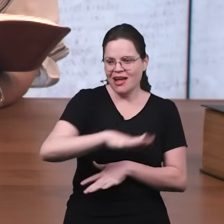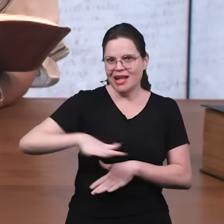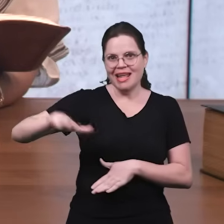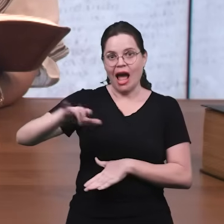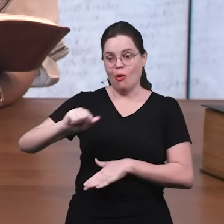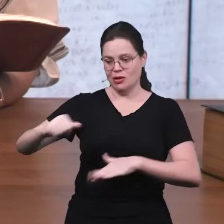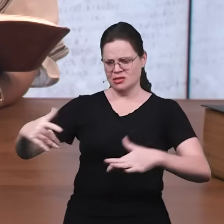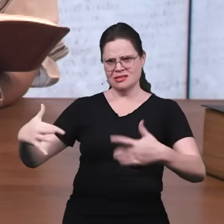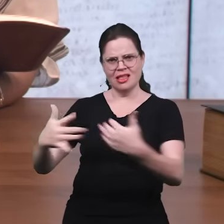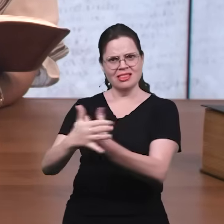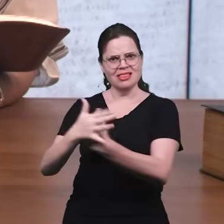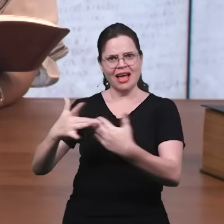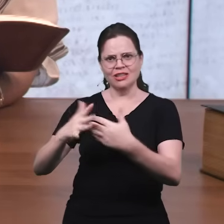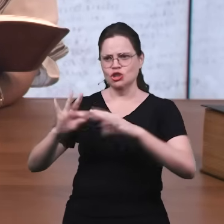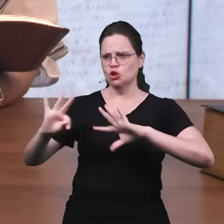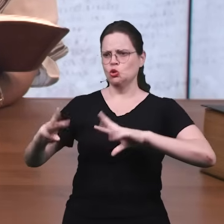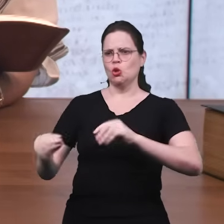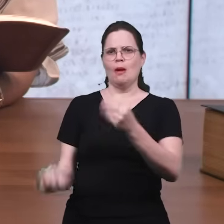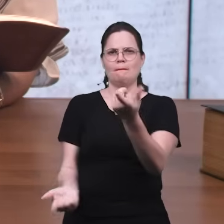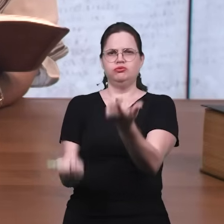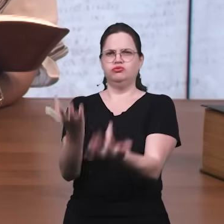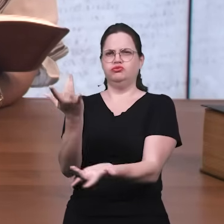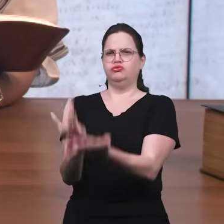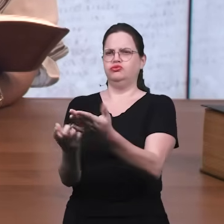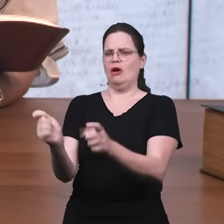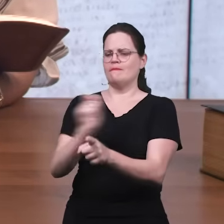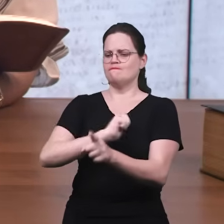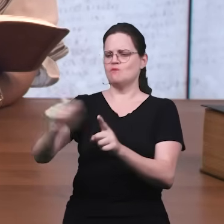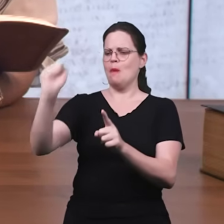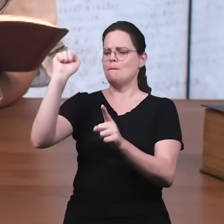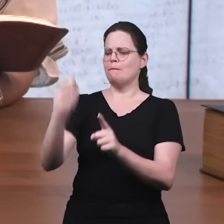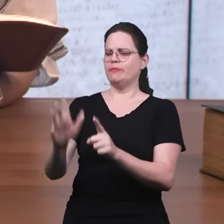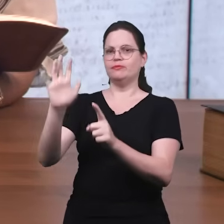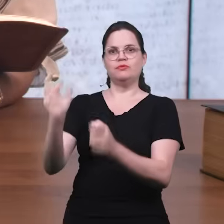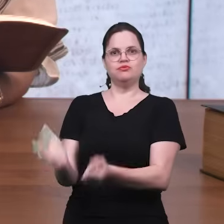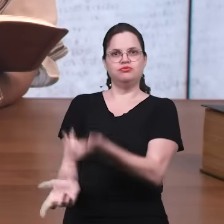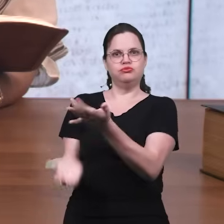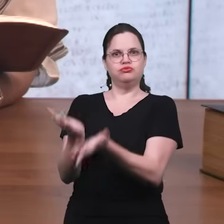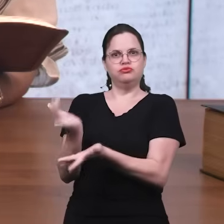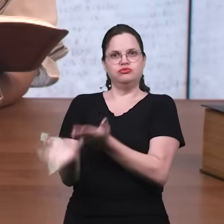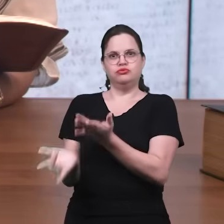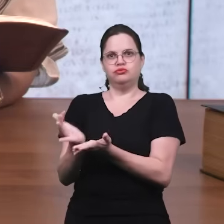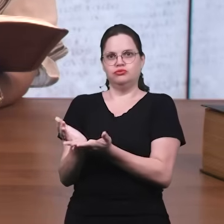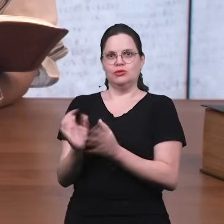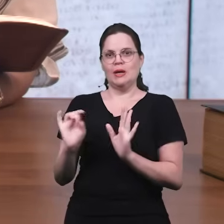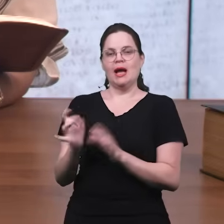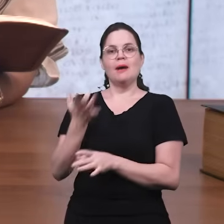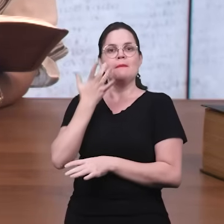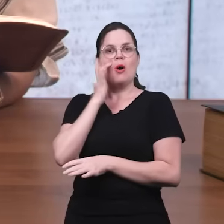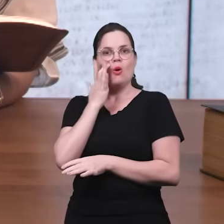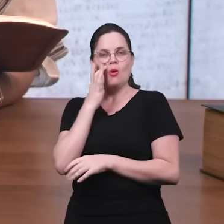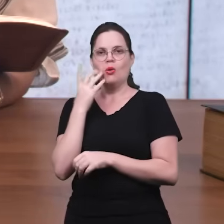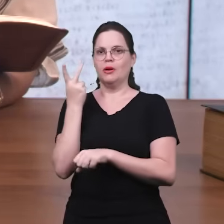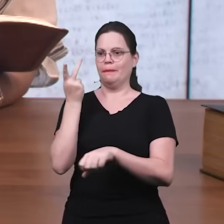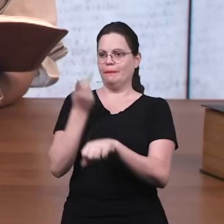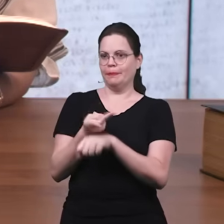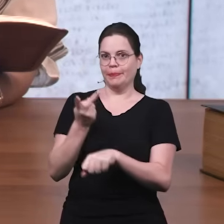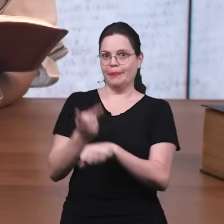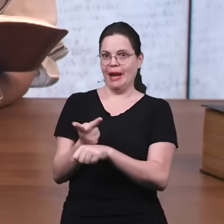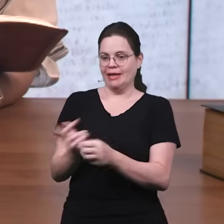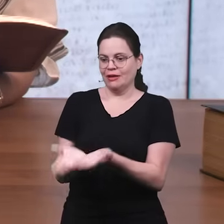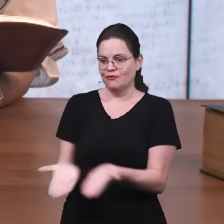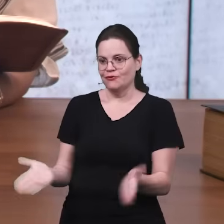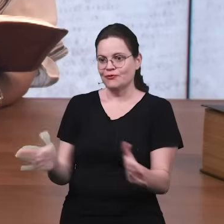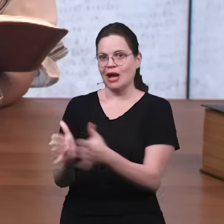quanto havia nela queimaram-na a fogo. Tão somente a prata e o ouro e os vasos